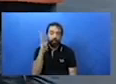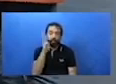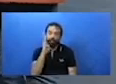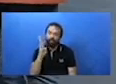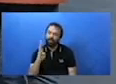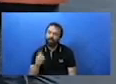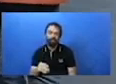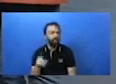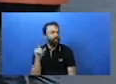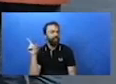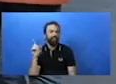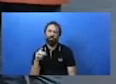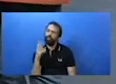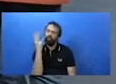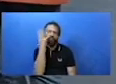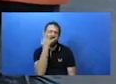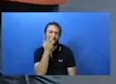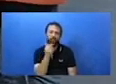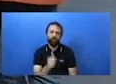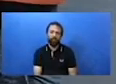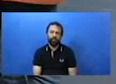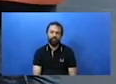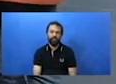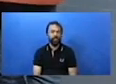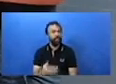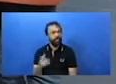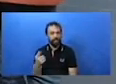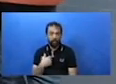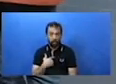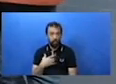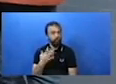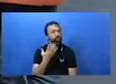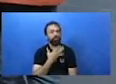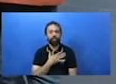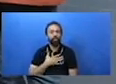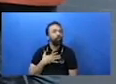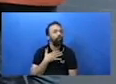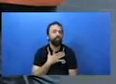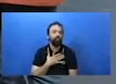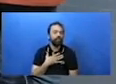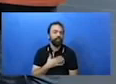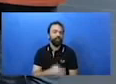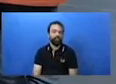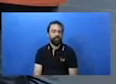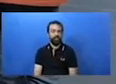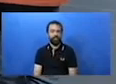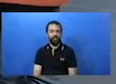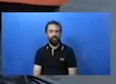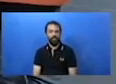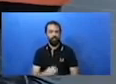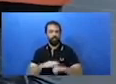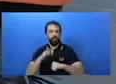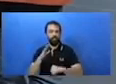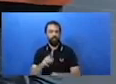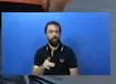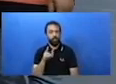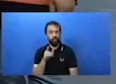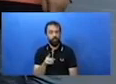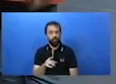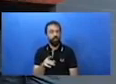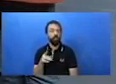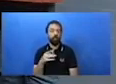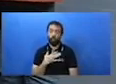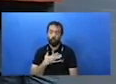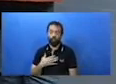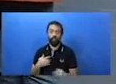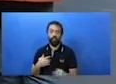das partes ricas do nosso país, uma das que eu mais gosto, particularmente, tá bom? Mas eu espero que vocês